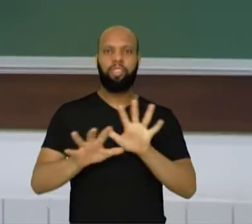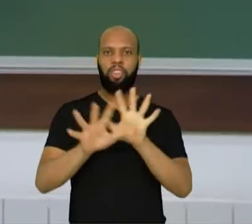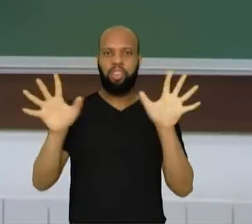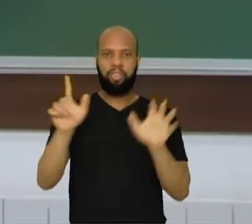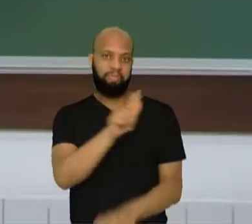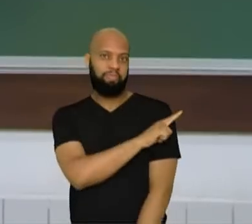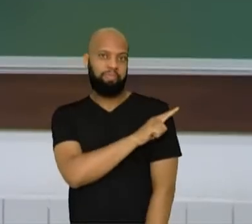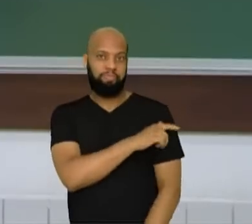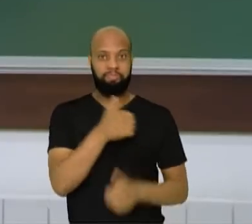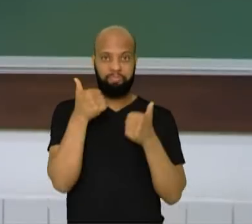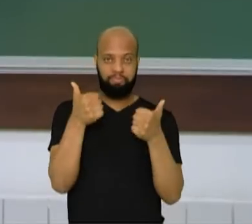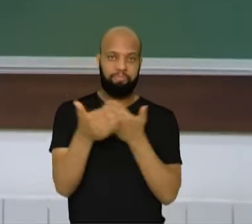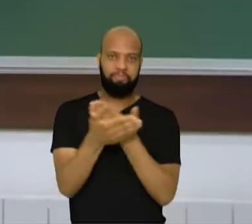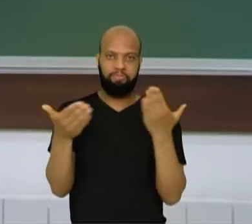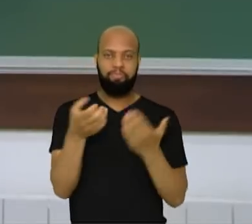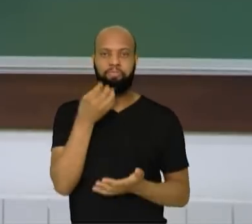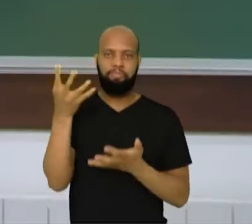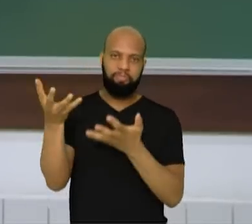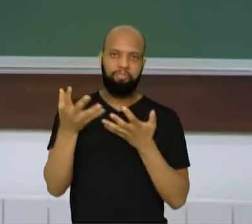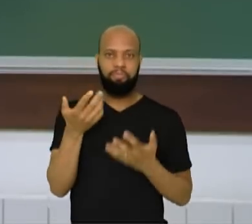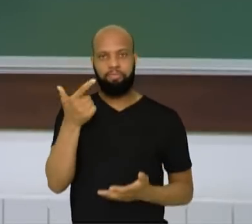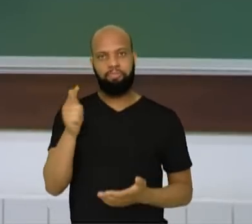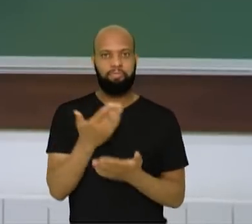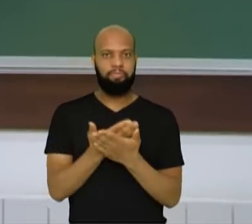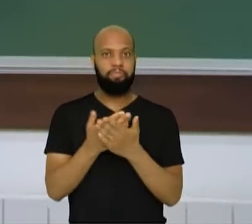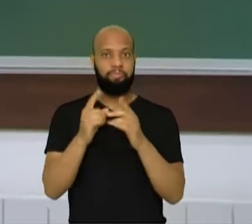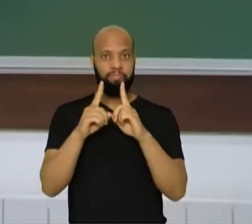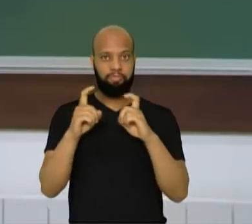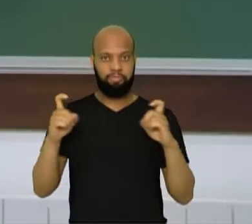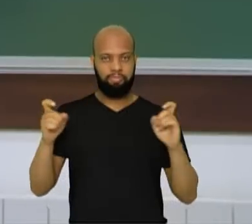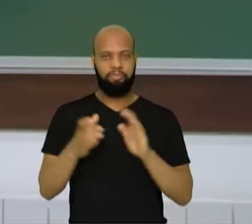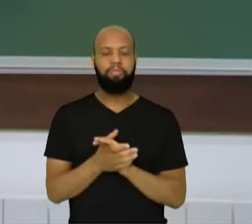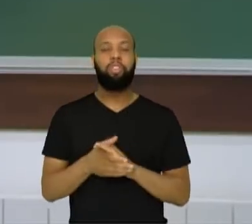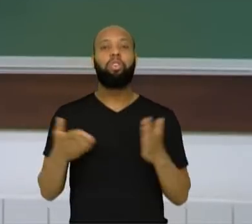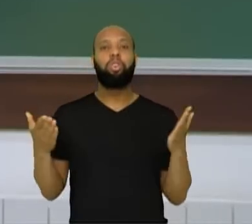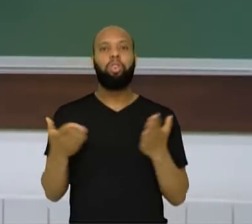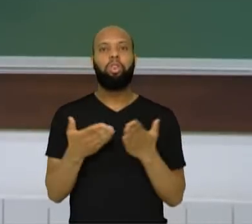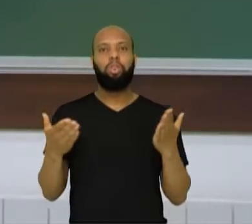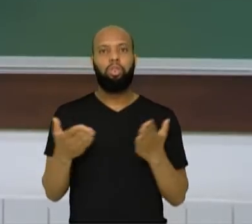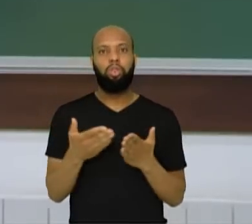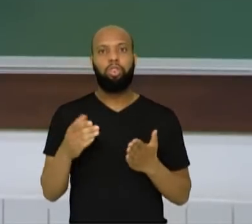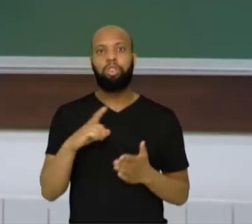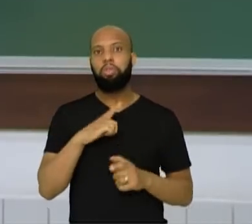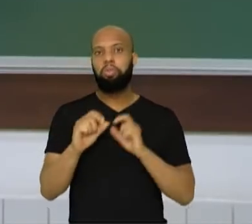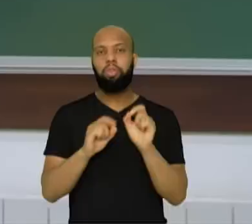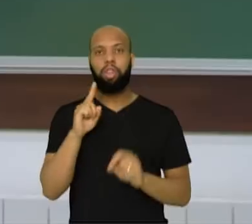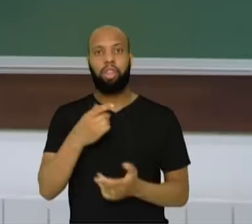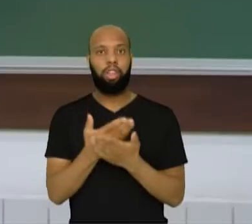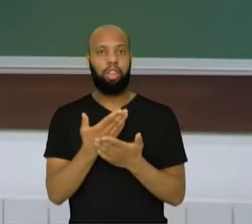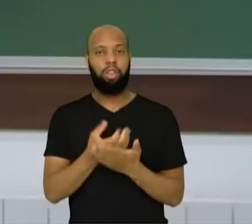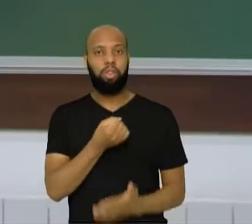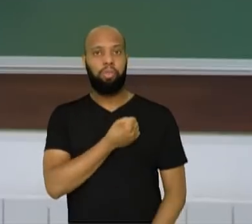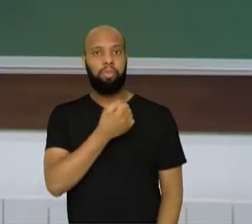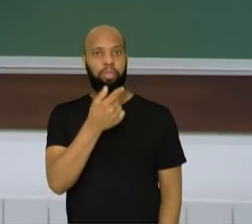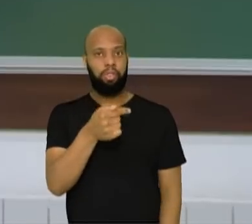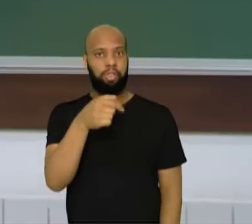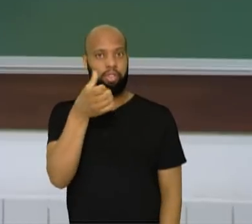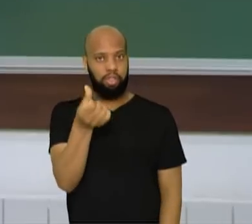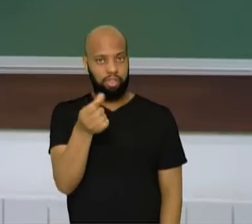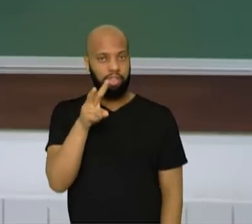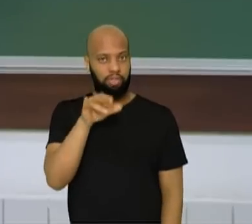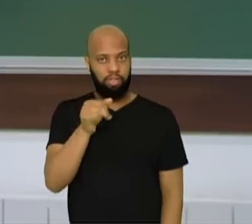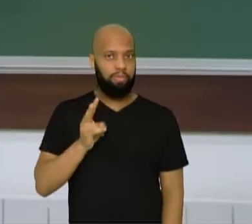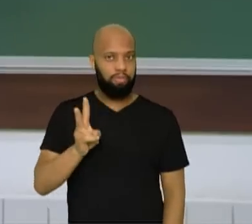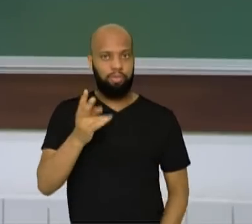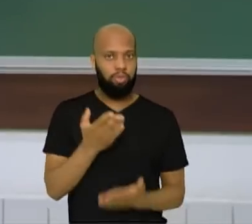Olá, sétimo ano, tudo bom com vocês? Sejam bem-vindos a mais uma aula de ciências. Hoje, na nossa aula número 76, a gente vai continuar